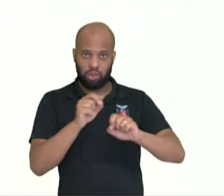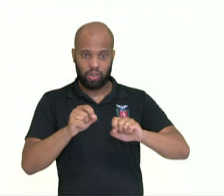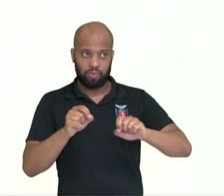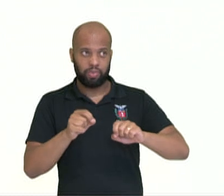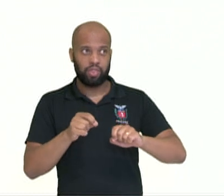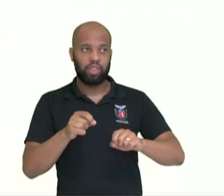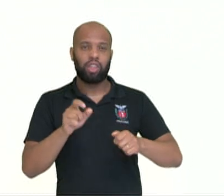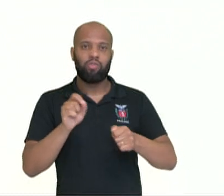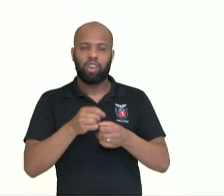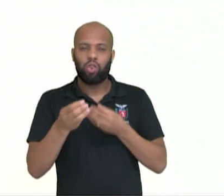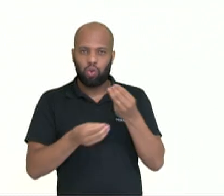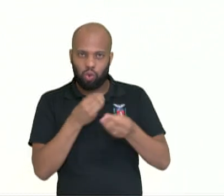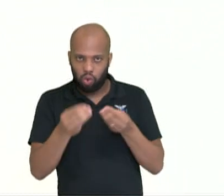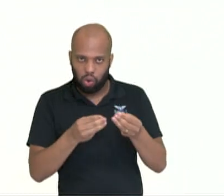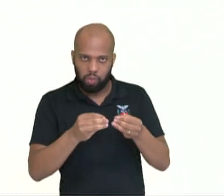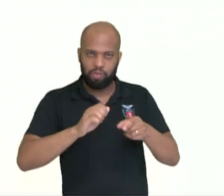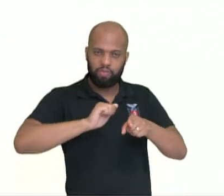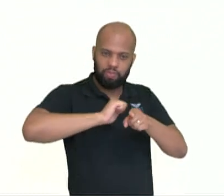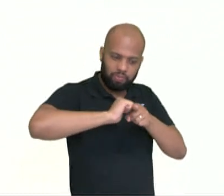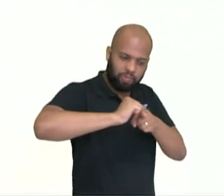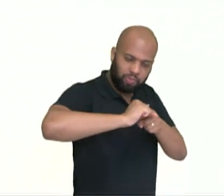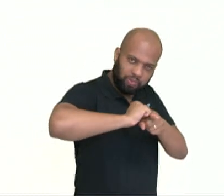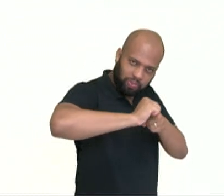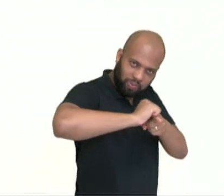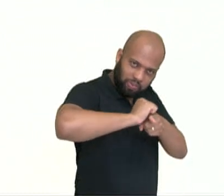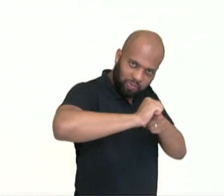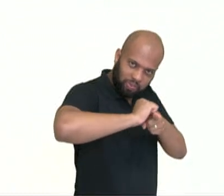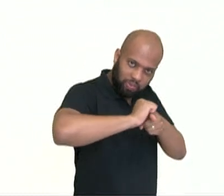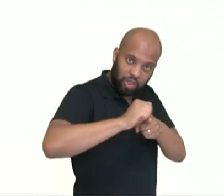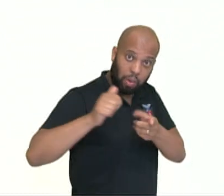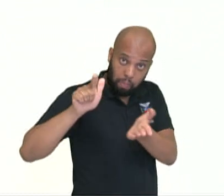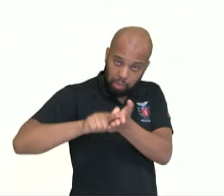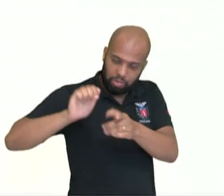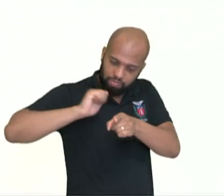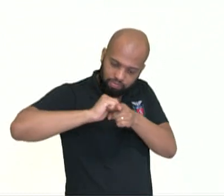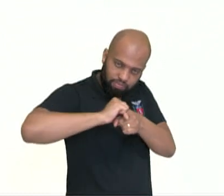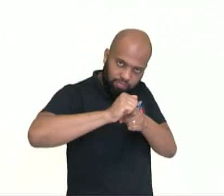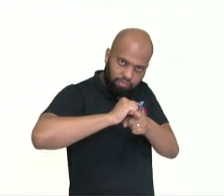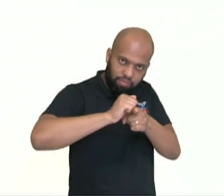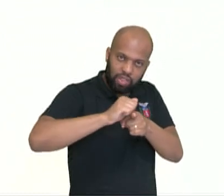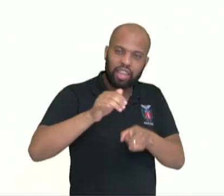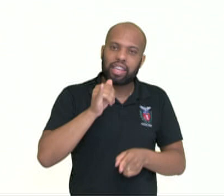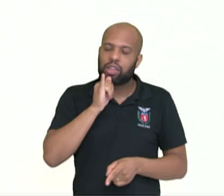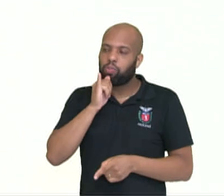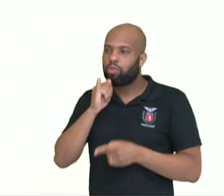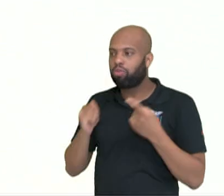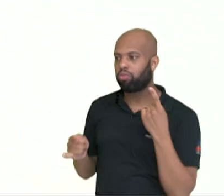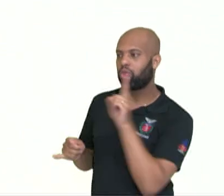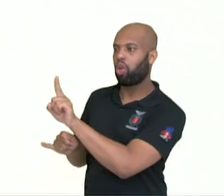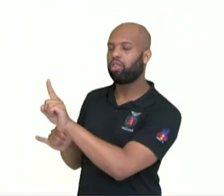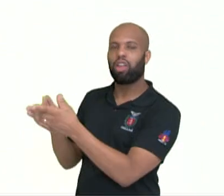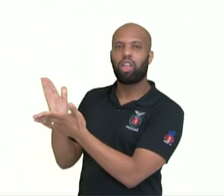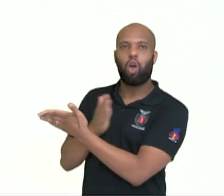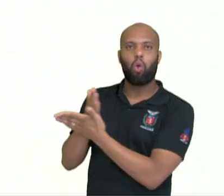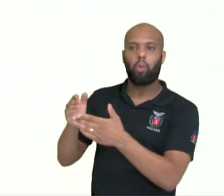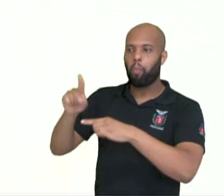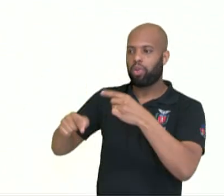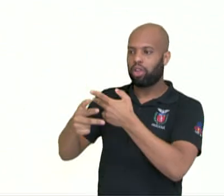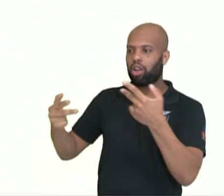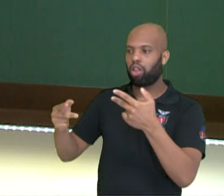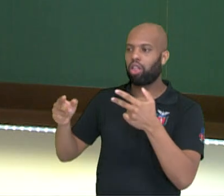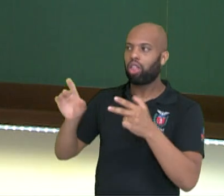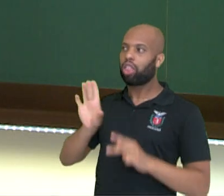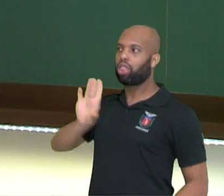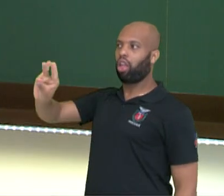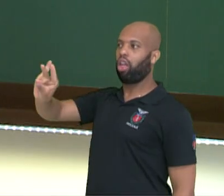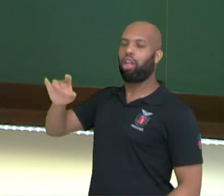canudinho assim, ó, tá? Esfregou, pega aquele canudinho eletrizado, você pode encostar em um material, você vai ver que ele gruda no material. Por quê? Corpo eletrizado é